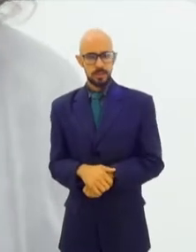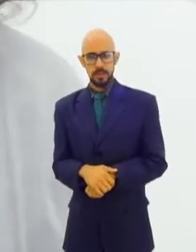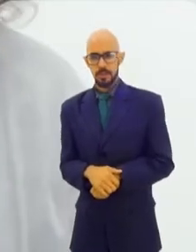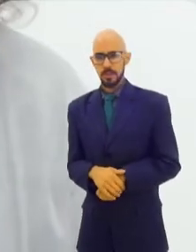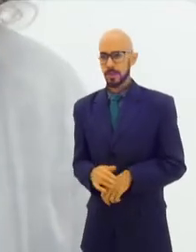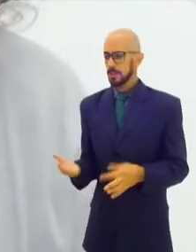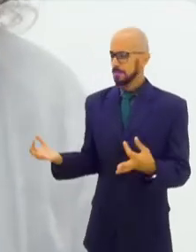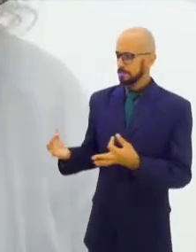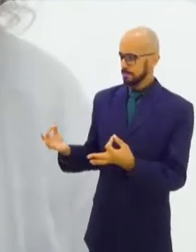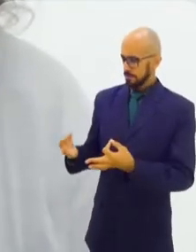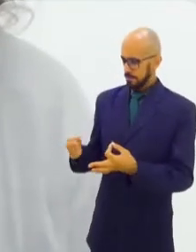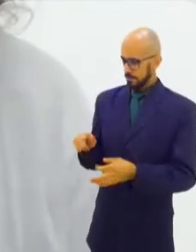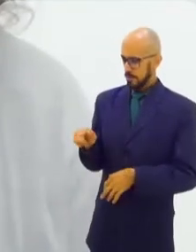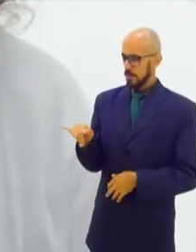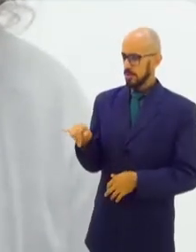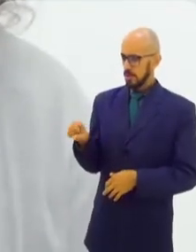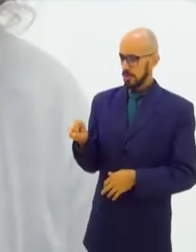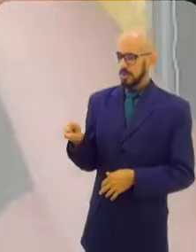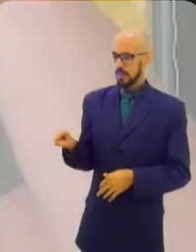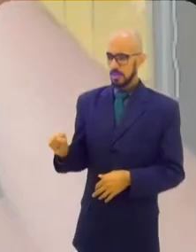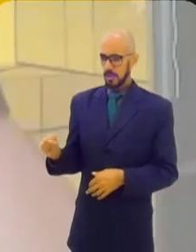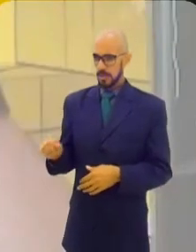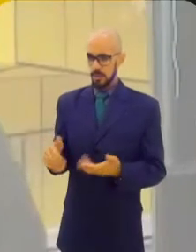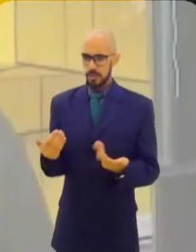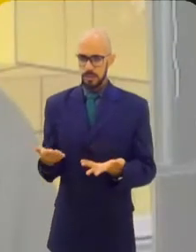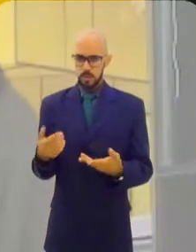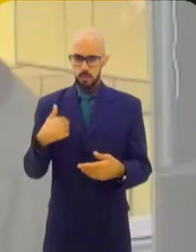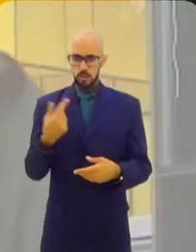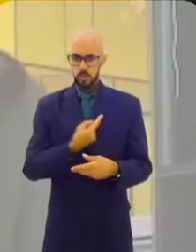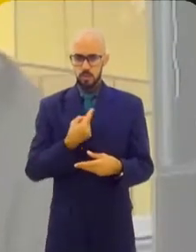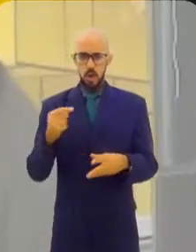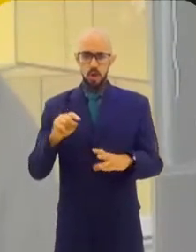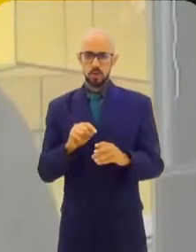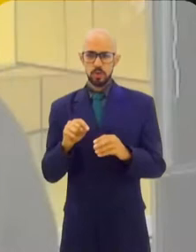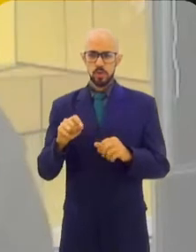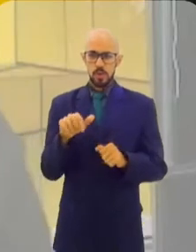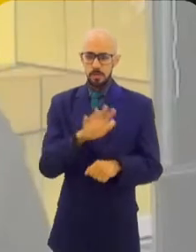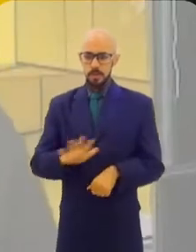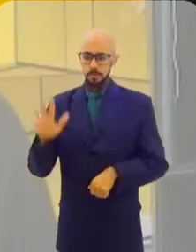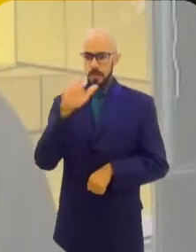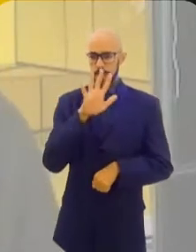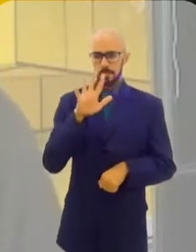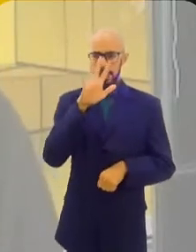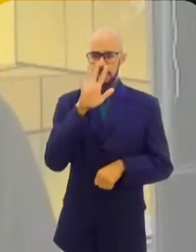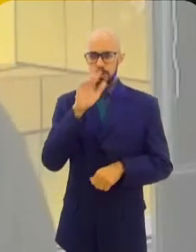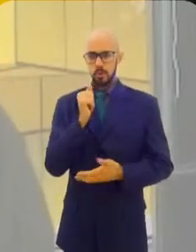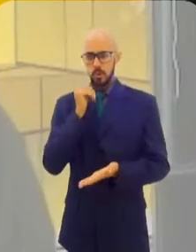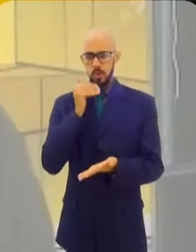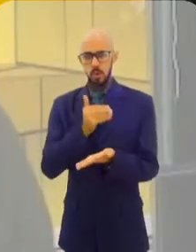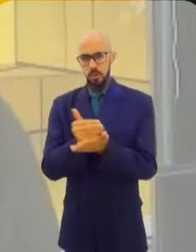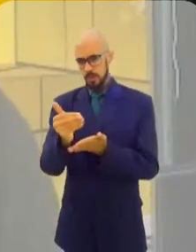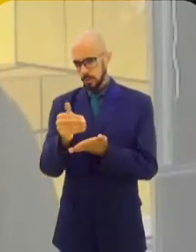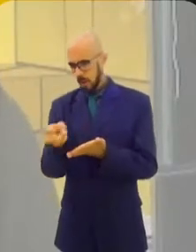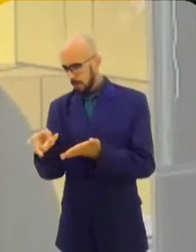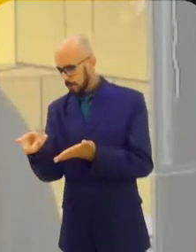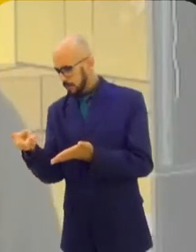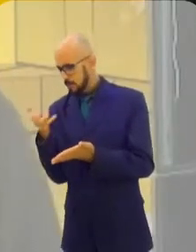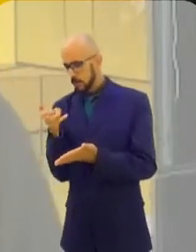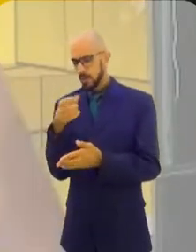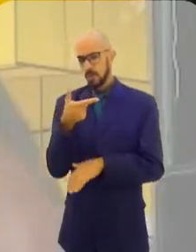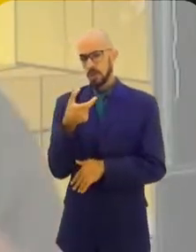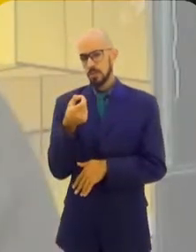observação perfeita Geisa então ao nosso mapeamento como você colocou ele começou em 2008